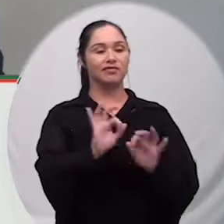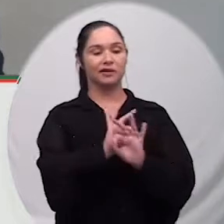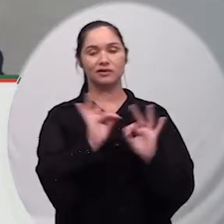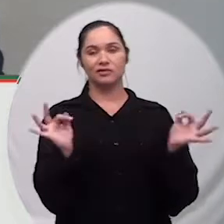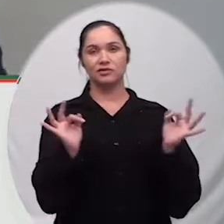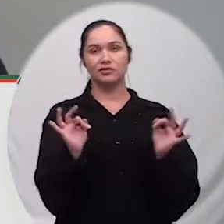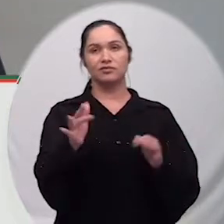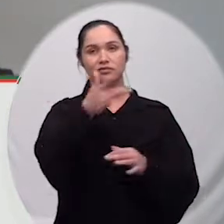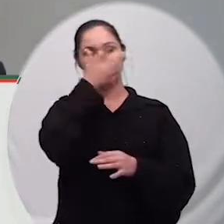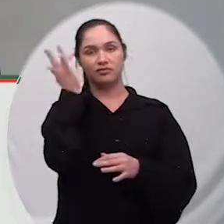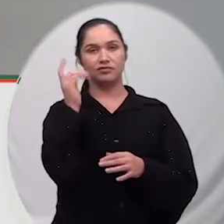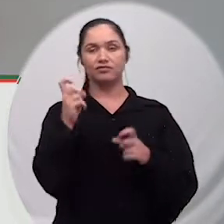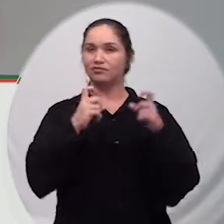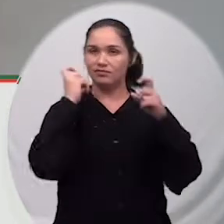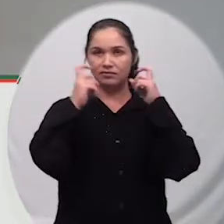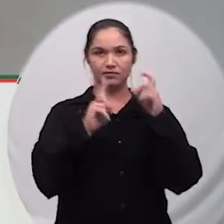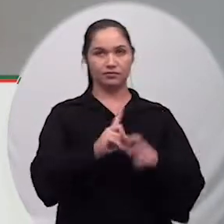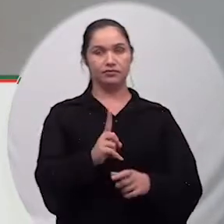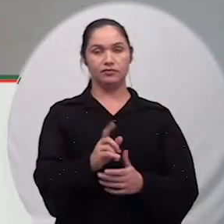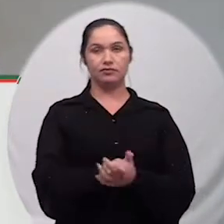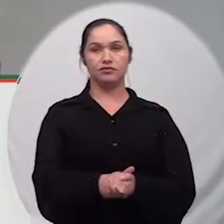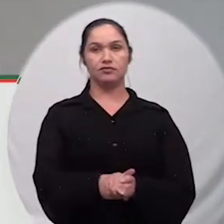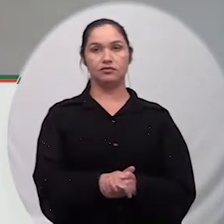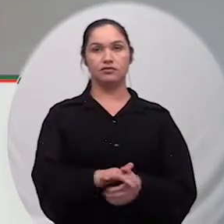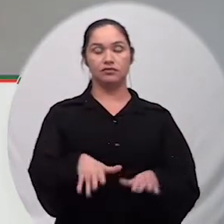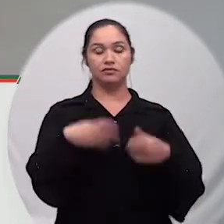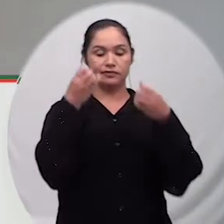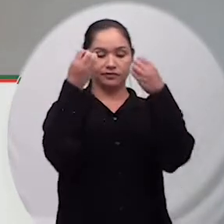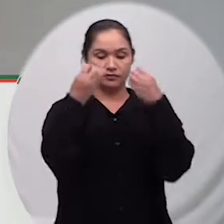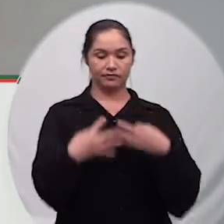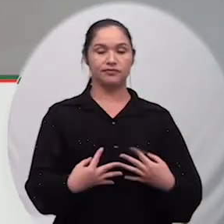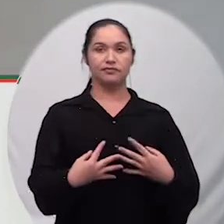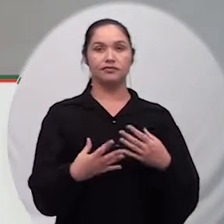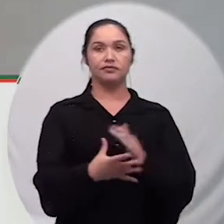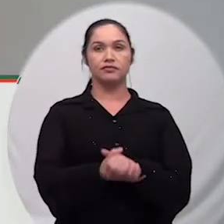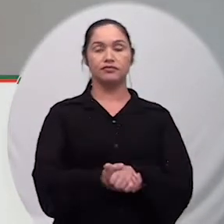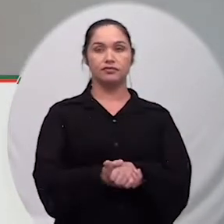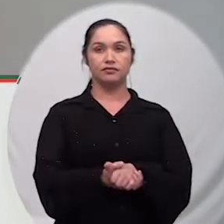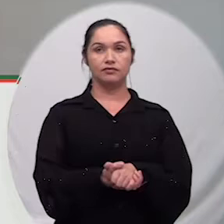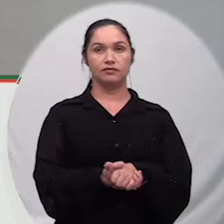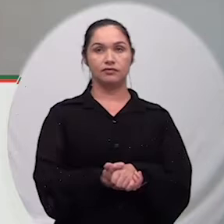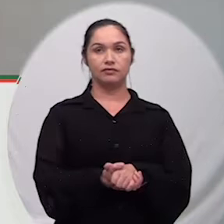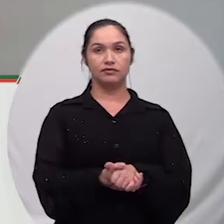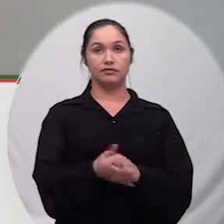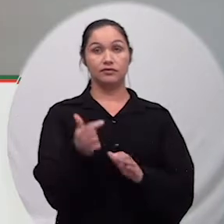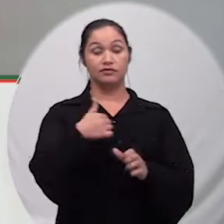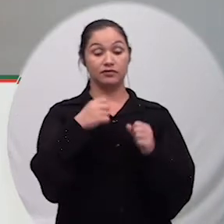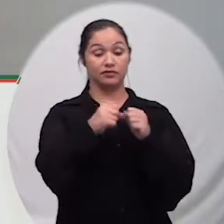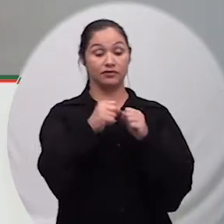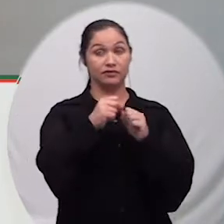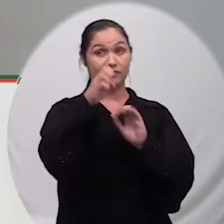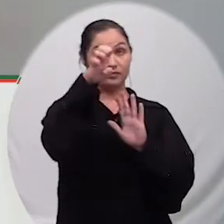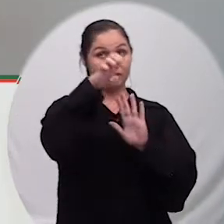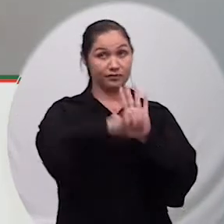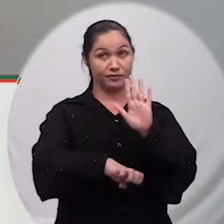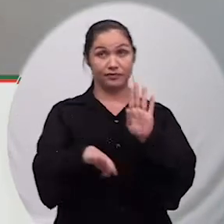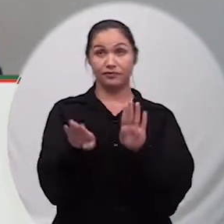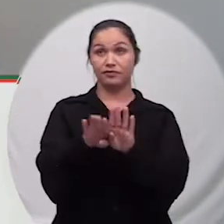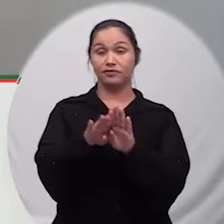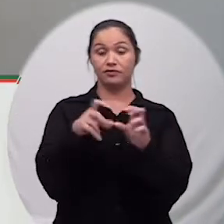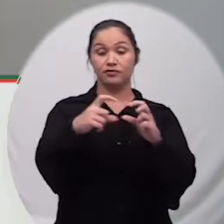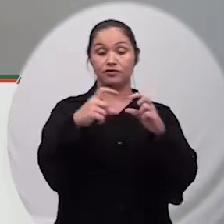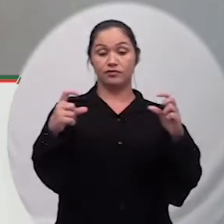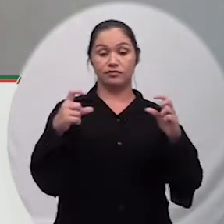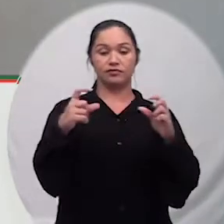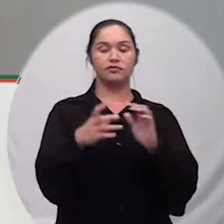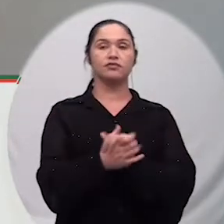podem, não precisam se preocupar. Ou seja, está bem explicadinho assim. Aí eu fiz uma emenda aqui ao parágrafo, parágrafo